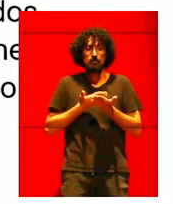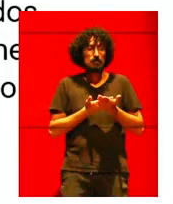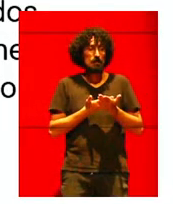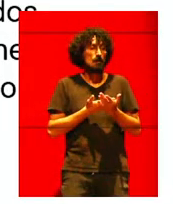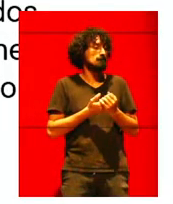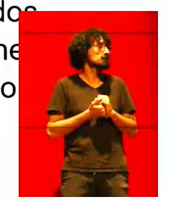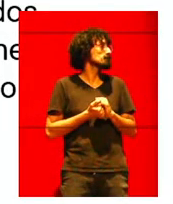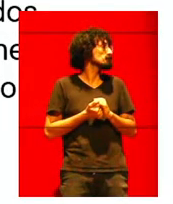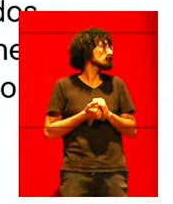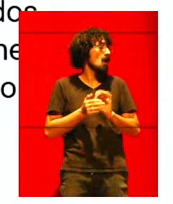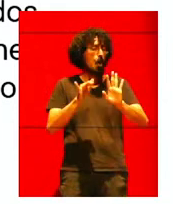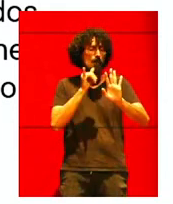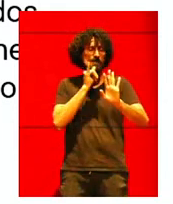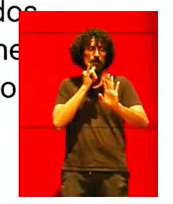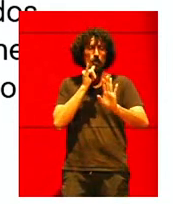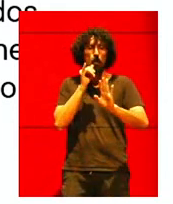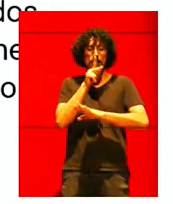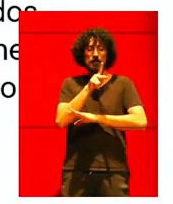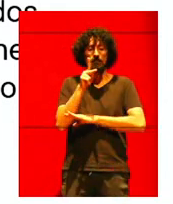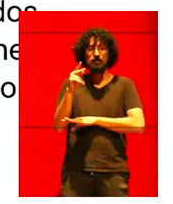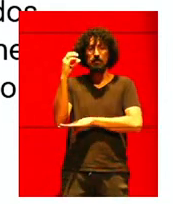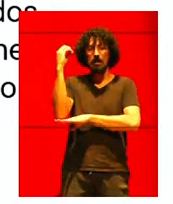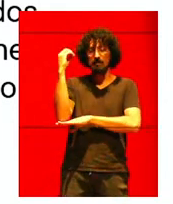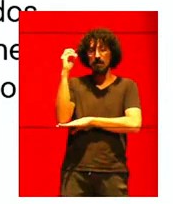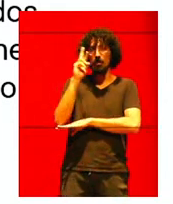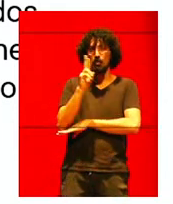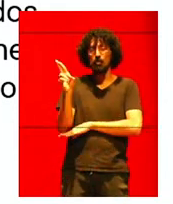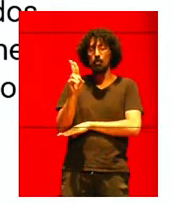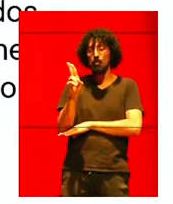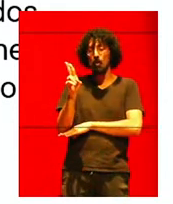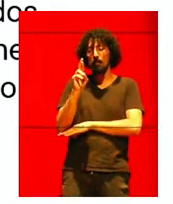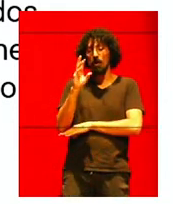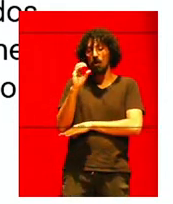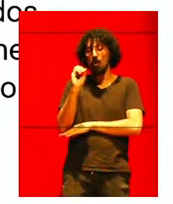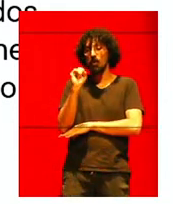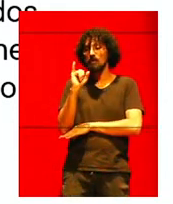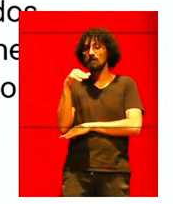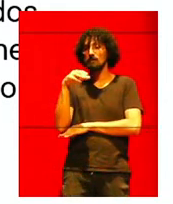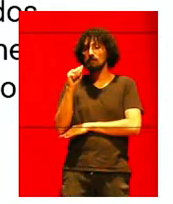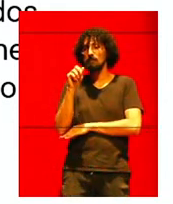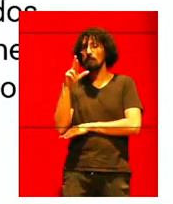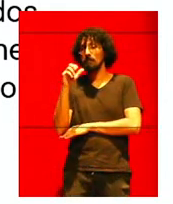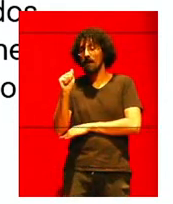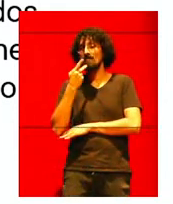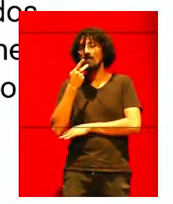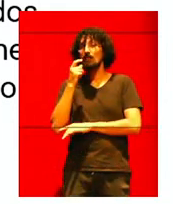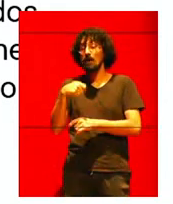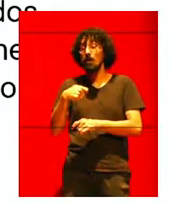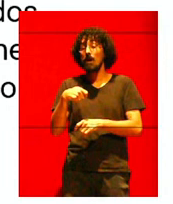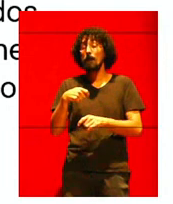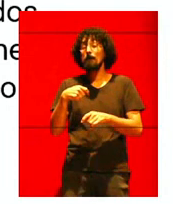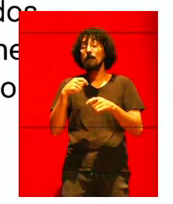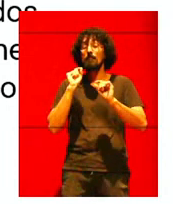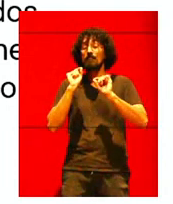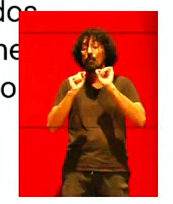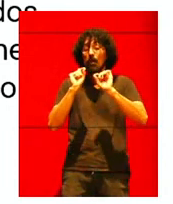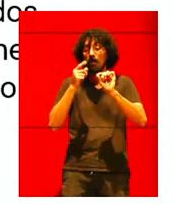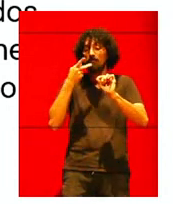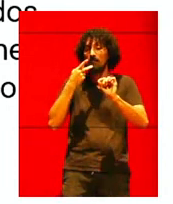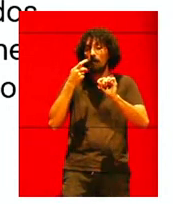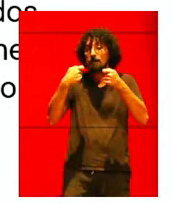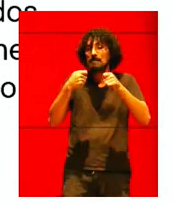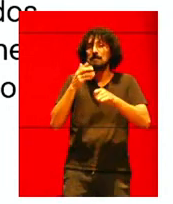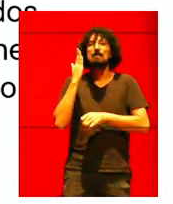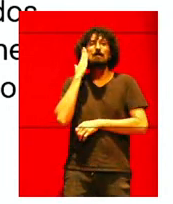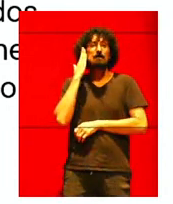TQS. Tinha uma professora no Castelo chamada Rosmara Vital. Ela falava, TQS. Tem que saber. Tem que saber o quê?